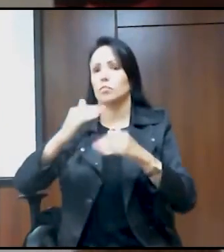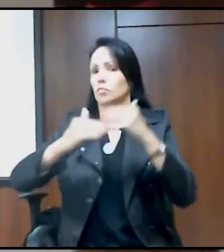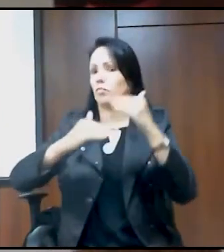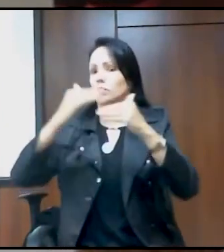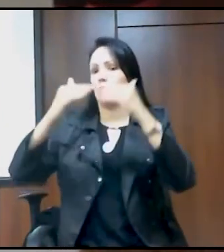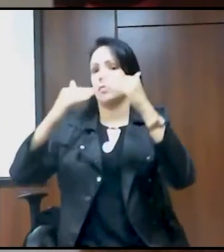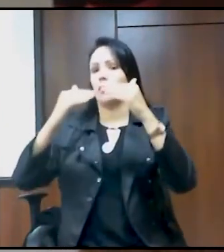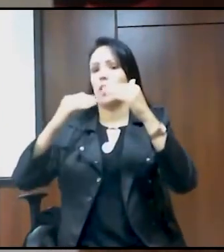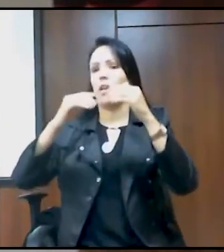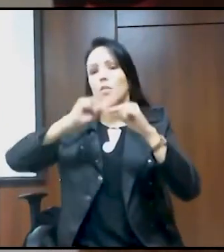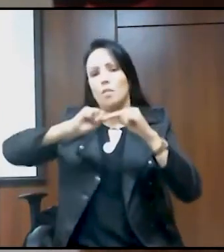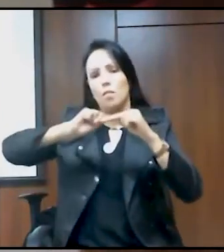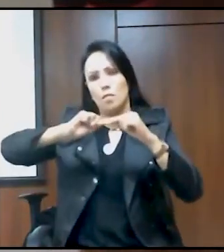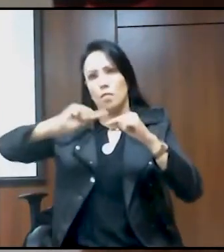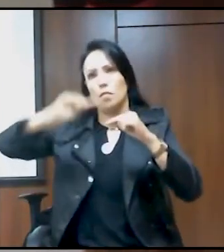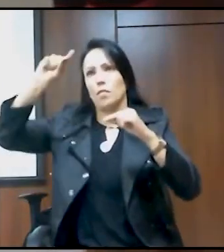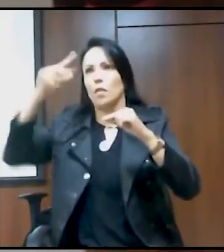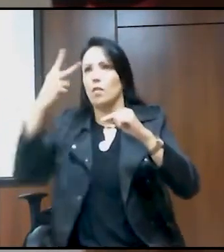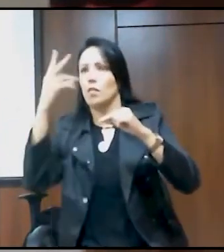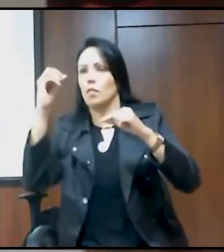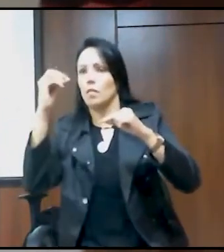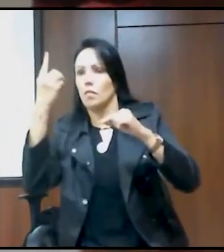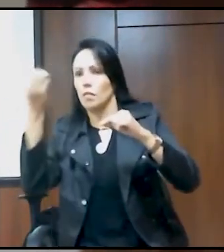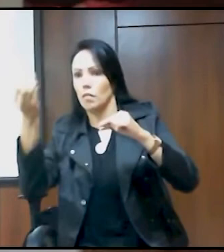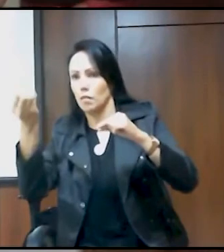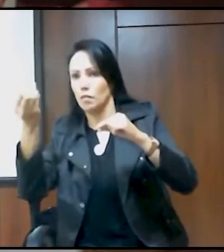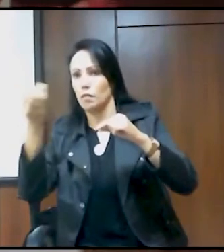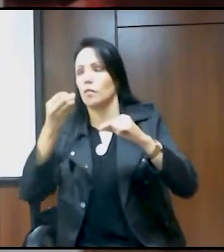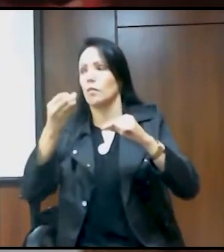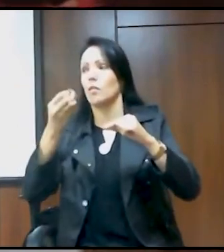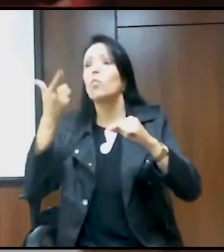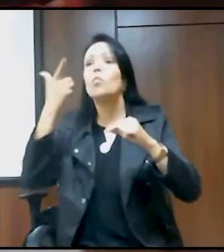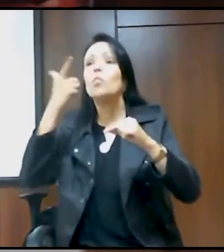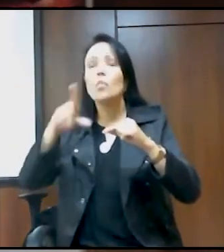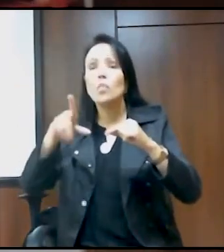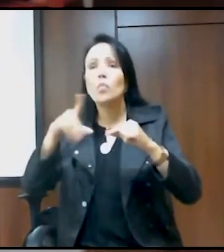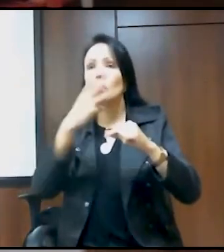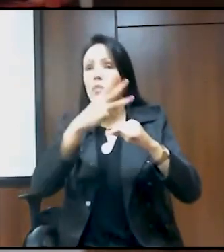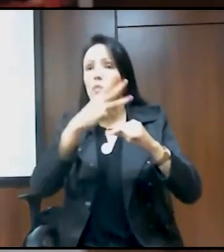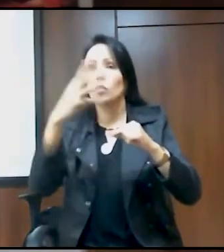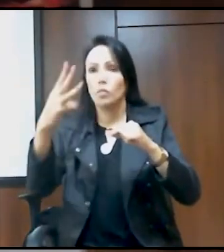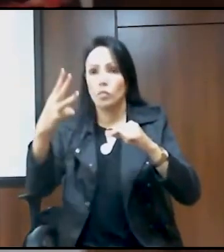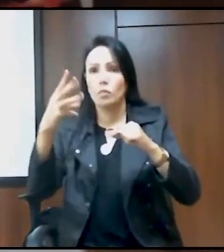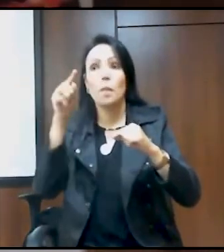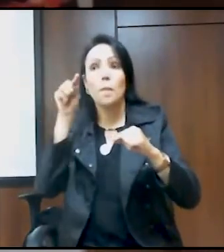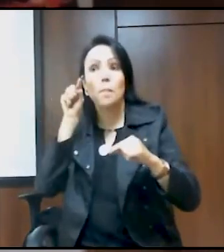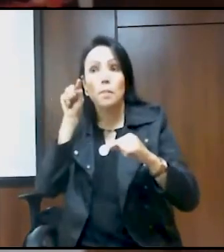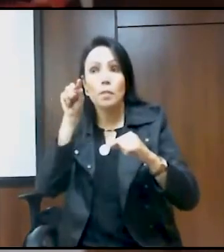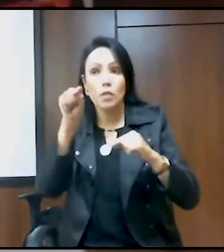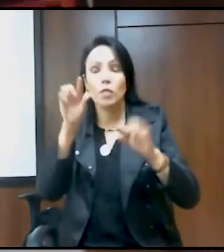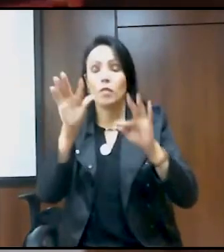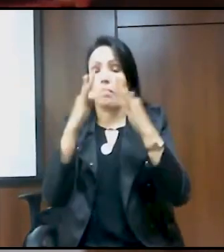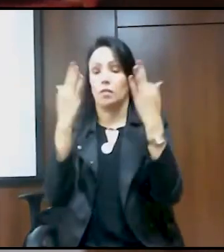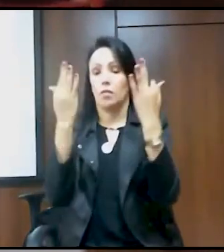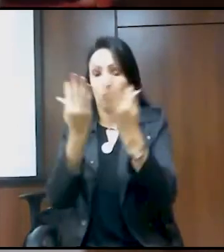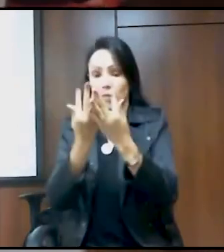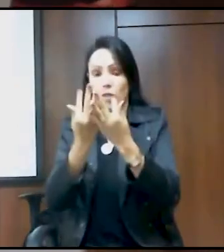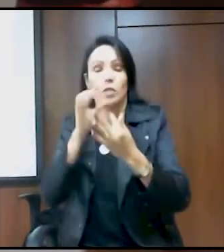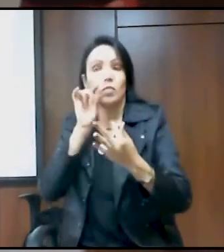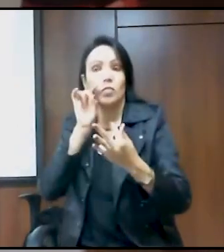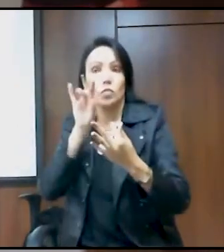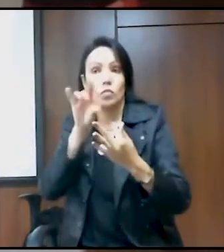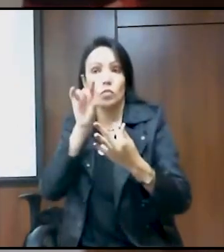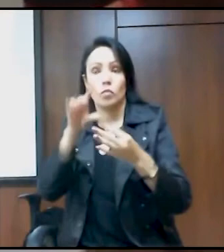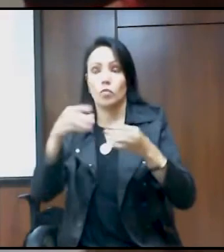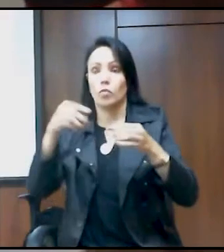um salto até 2016, quando a gente alcança 33 mil famílias só